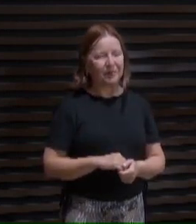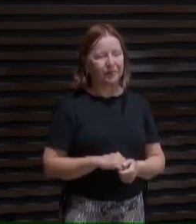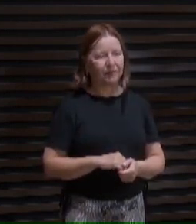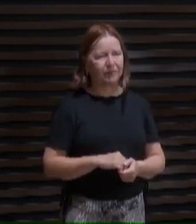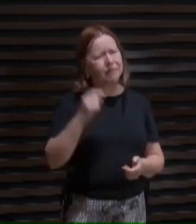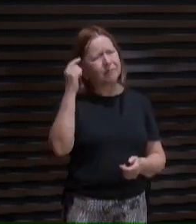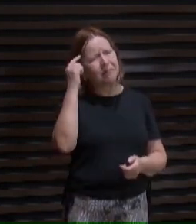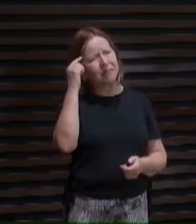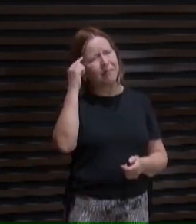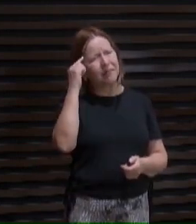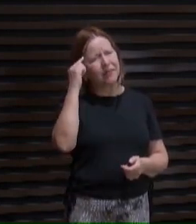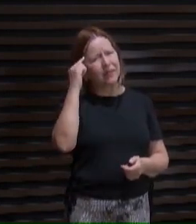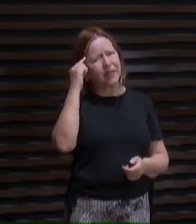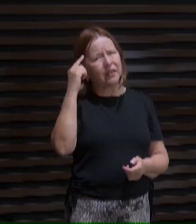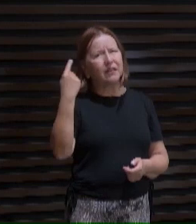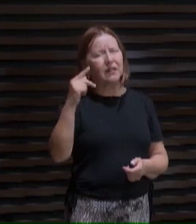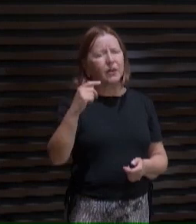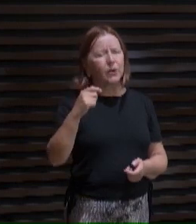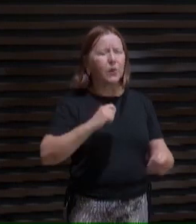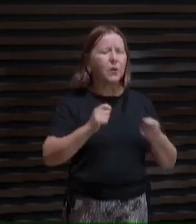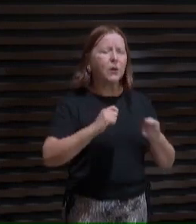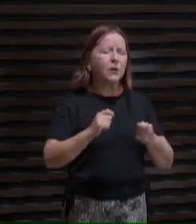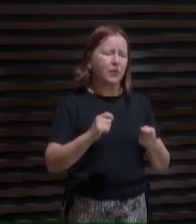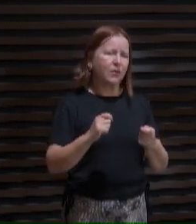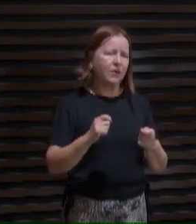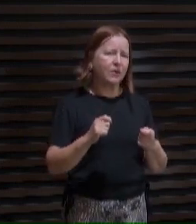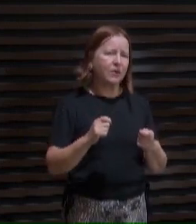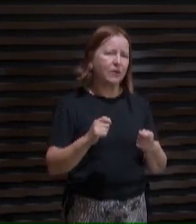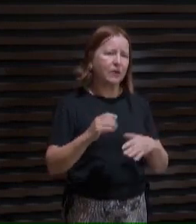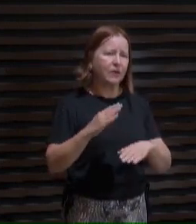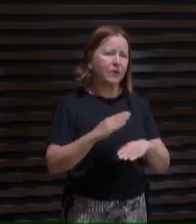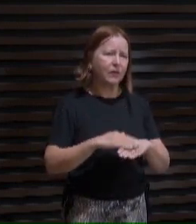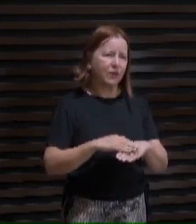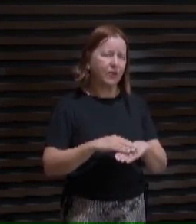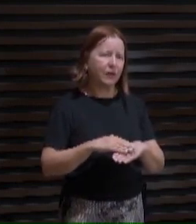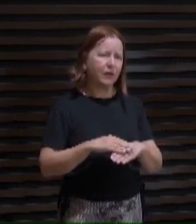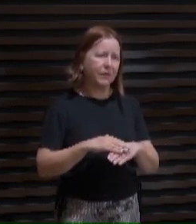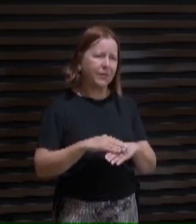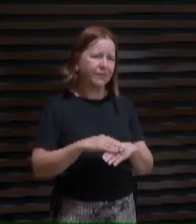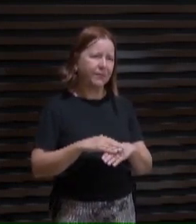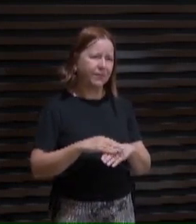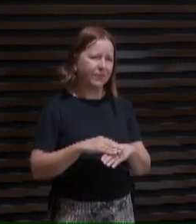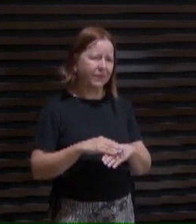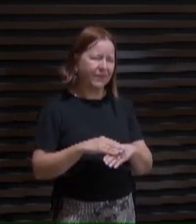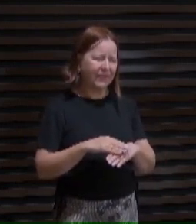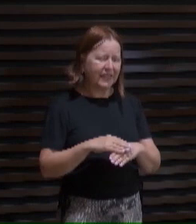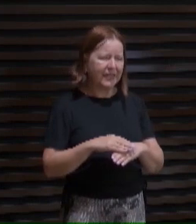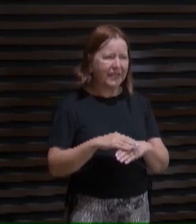Pense no seu controle sobre a estrutura atômica de cada pedaço de matéria do universo.